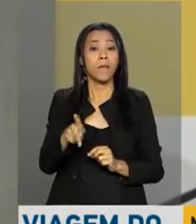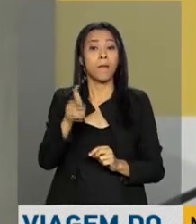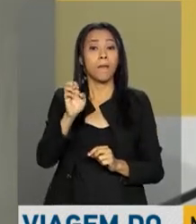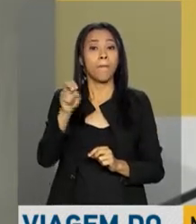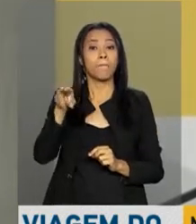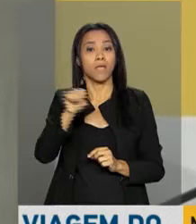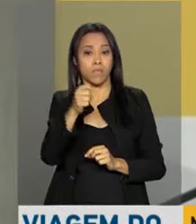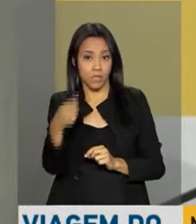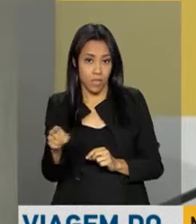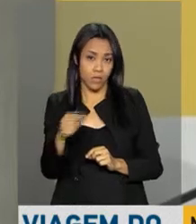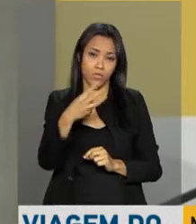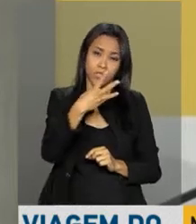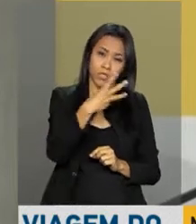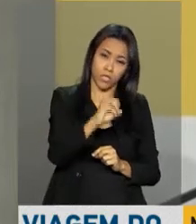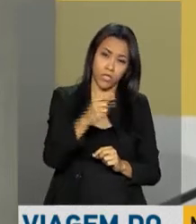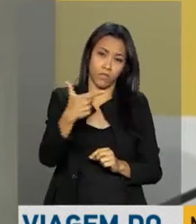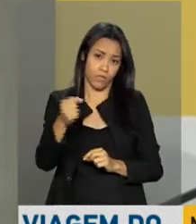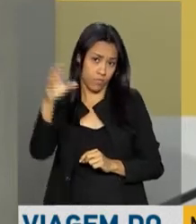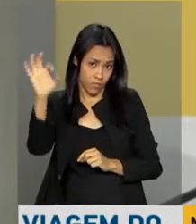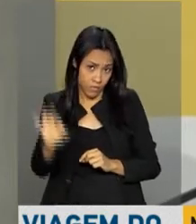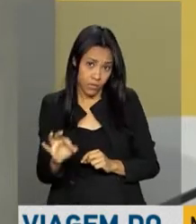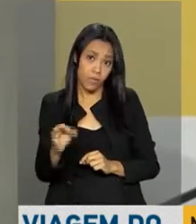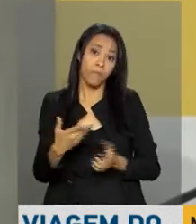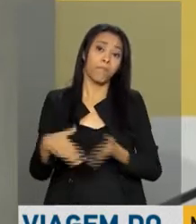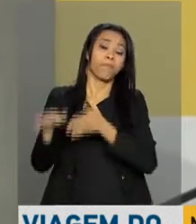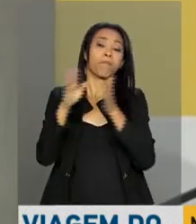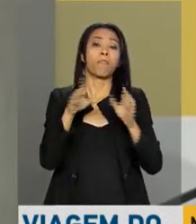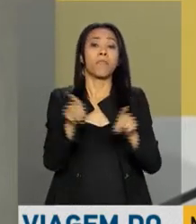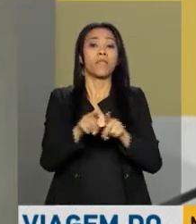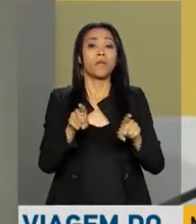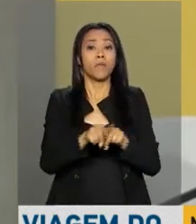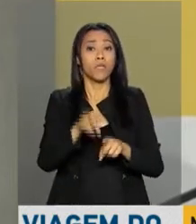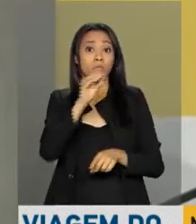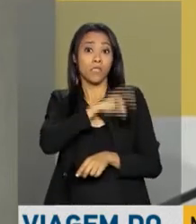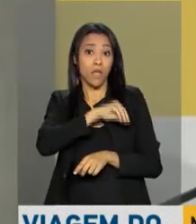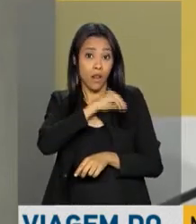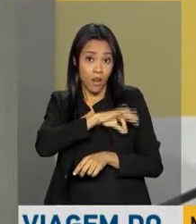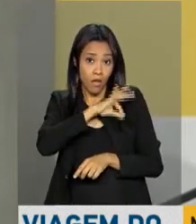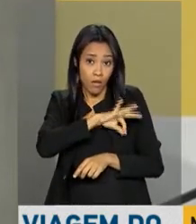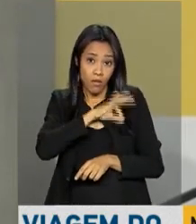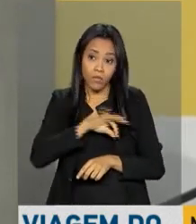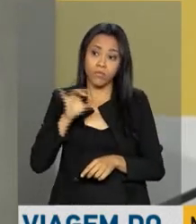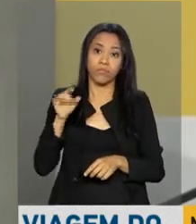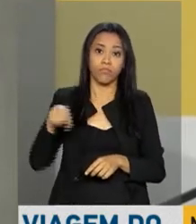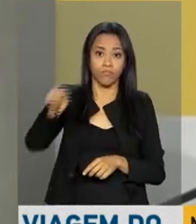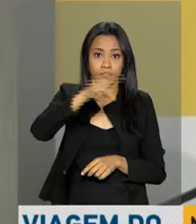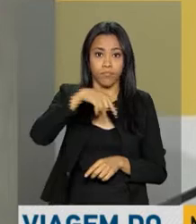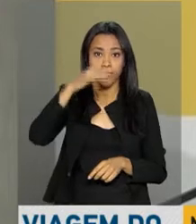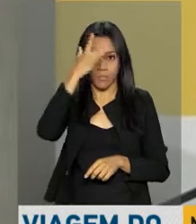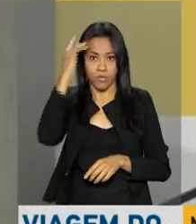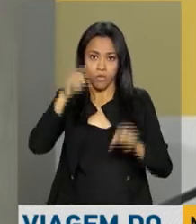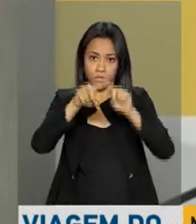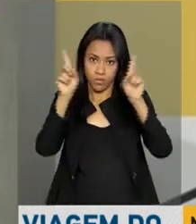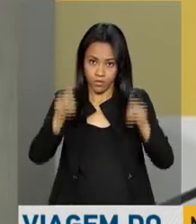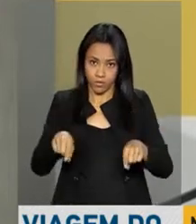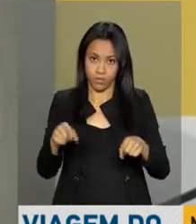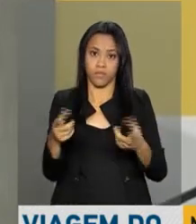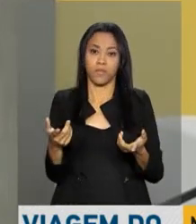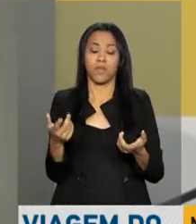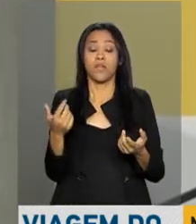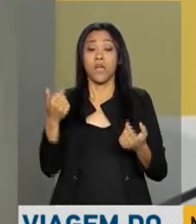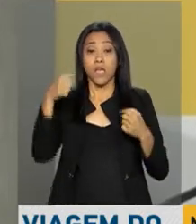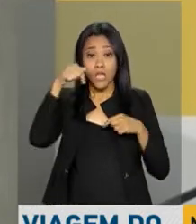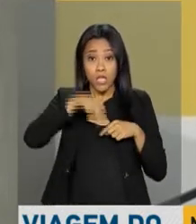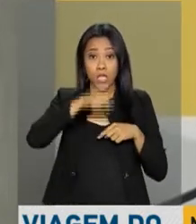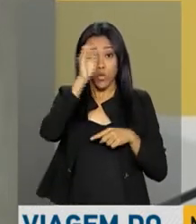30% e de igual maneira os vencimentos dos servidores públicos e nós temos no brasil uma